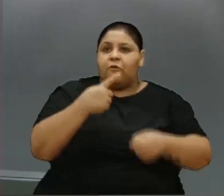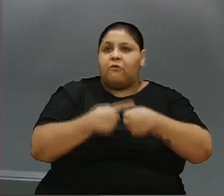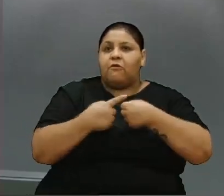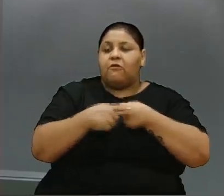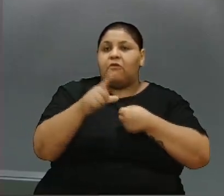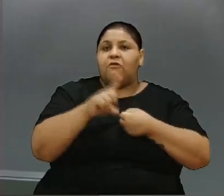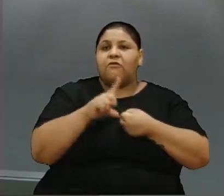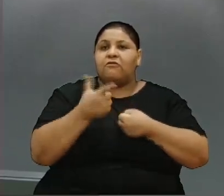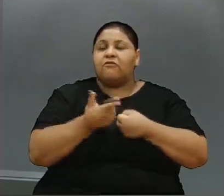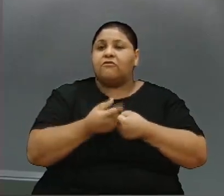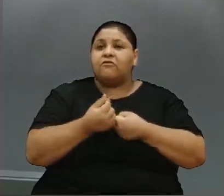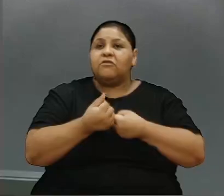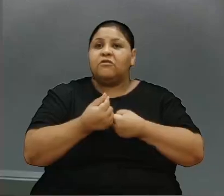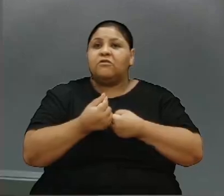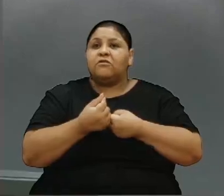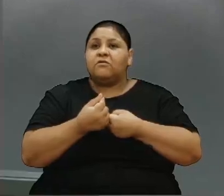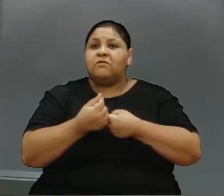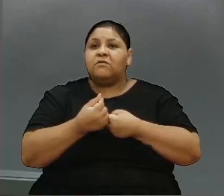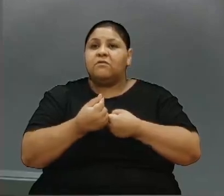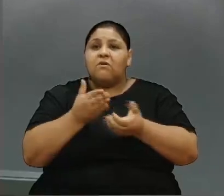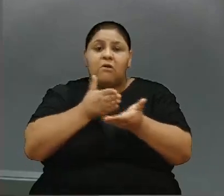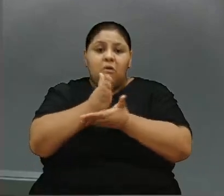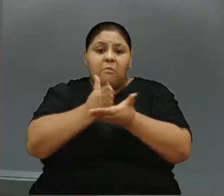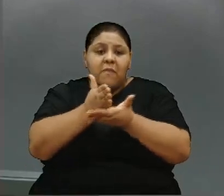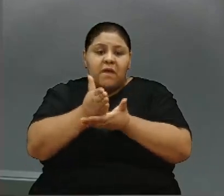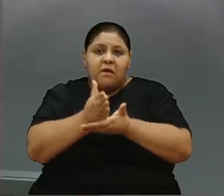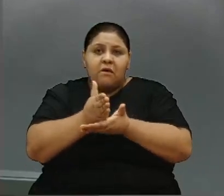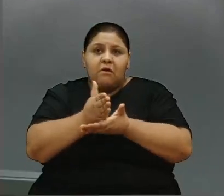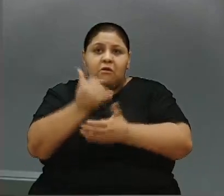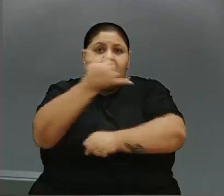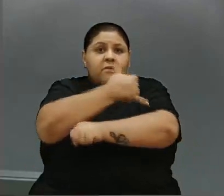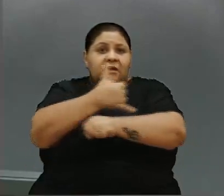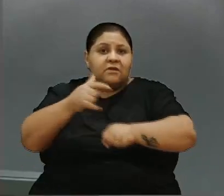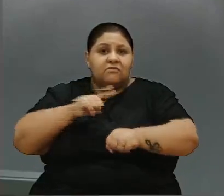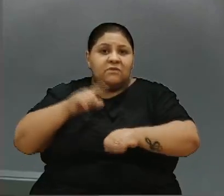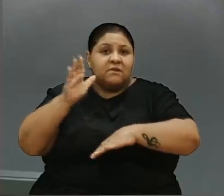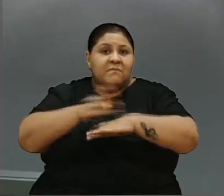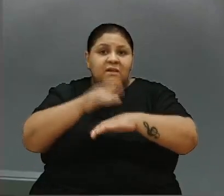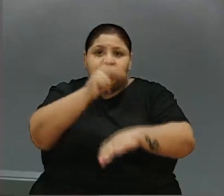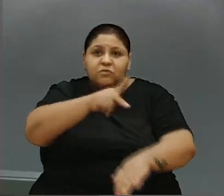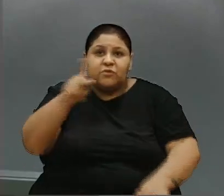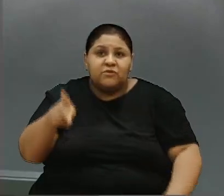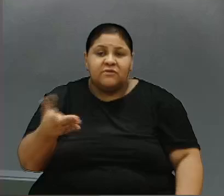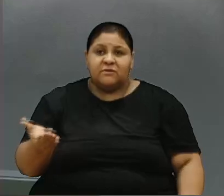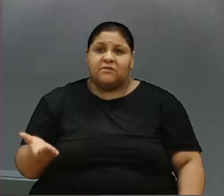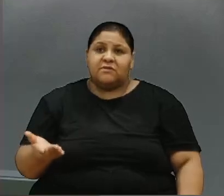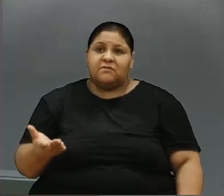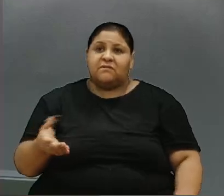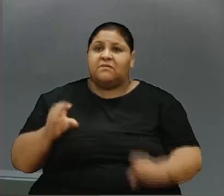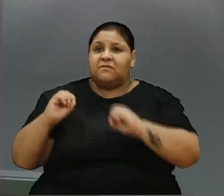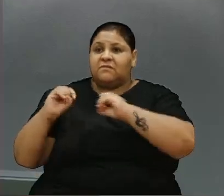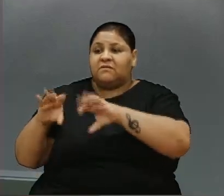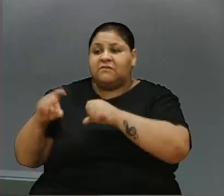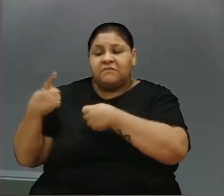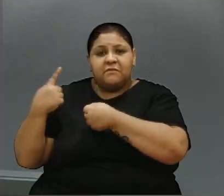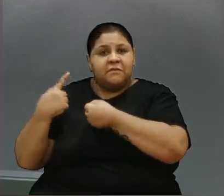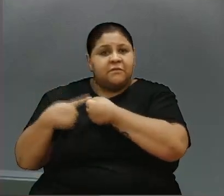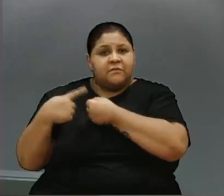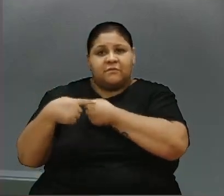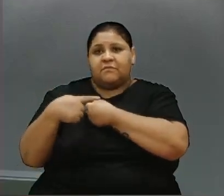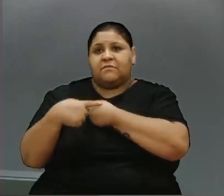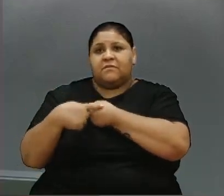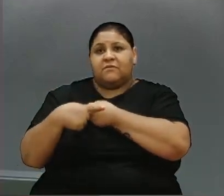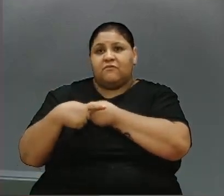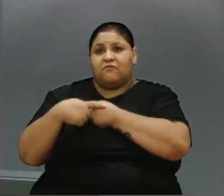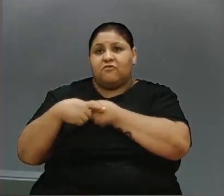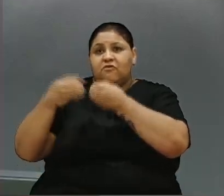tinham direito ao meu passe. Agora não tem mais. Os professores. Gente, então, a educação da nossa cidade ela foi